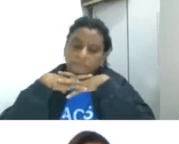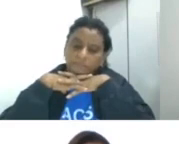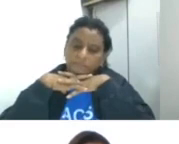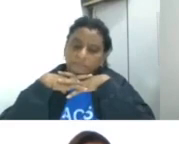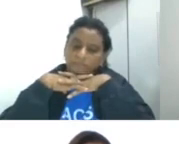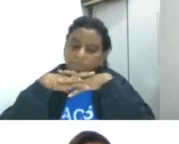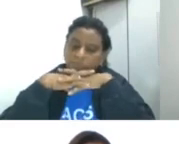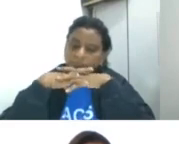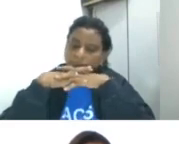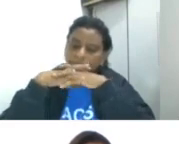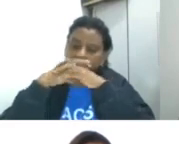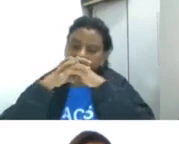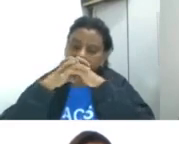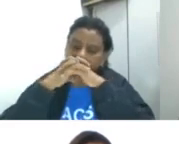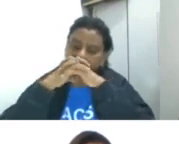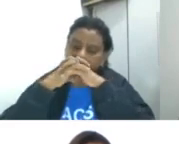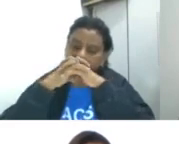diagnóstico clínico da doença